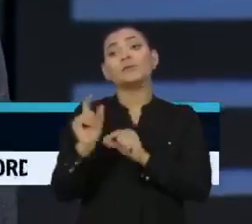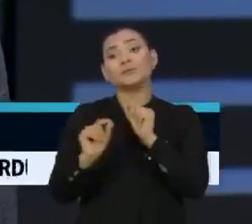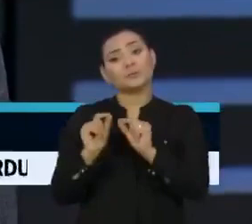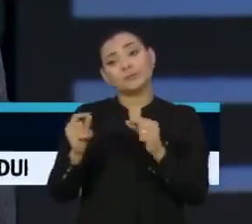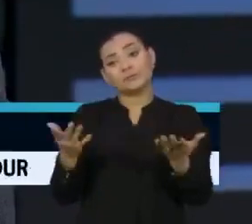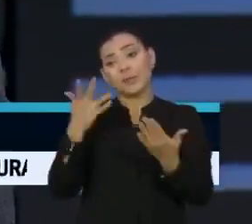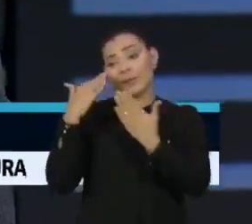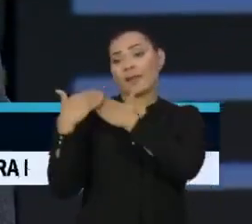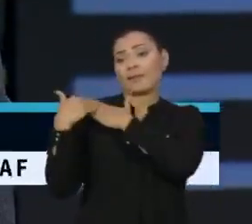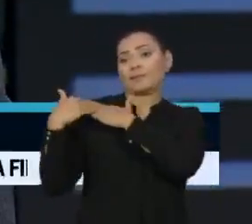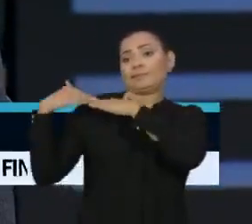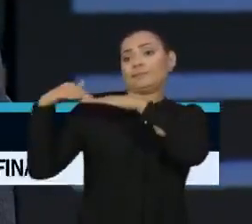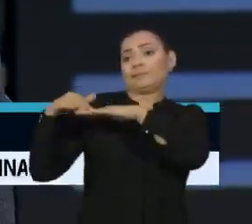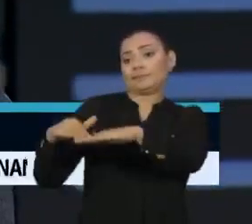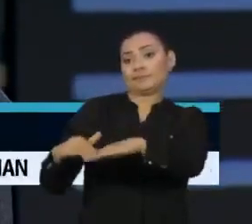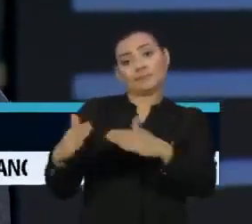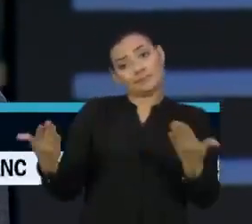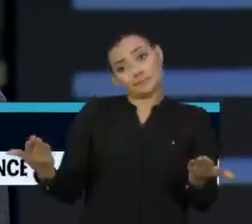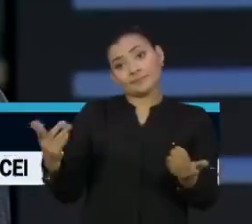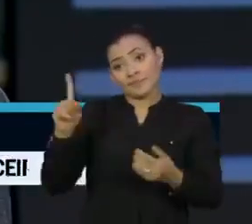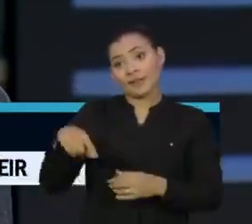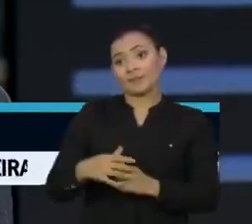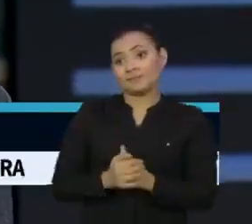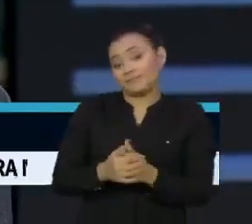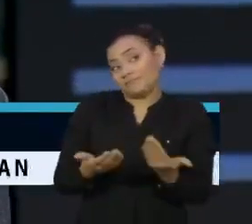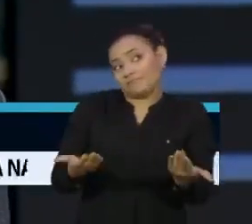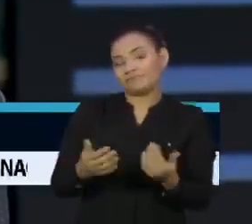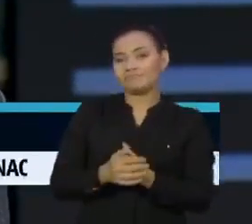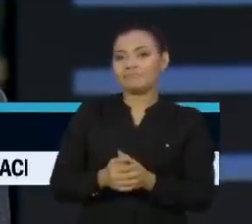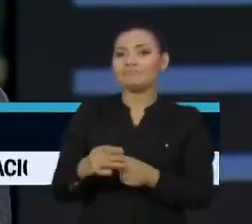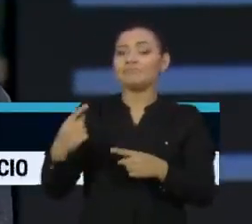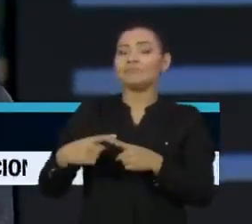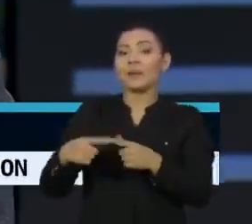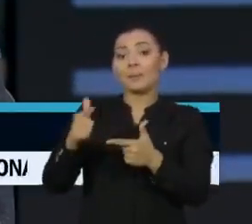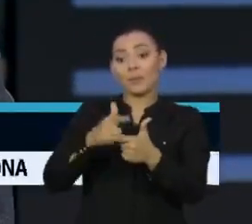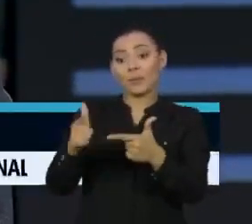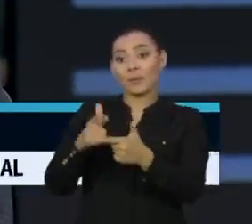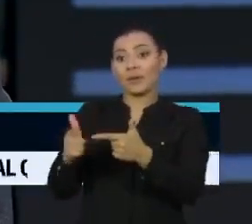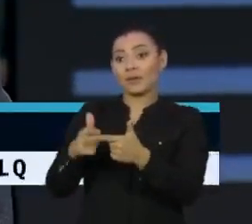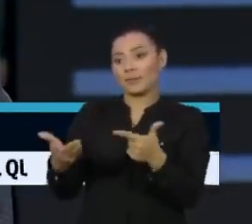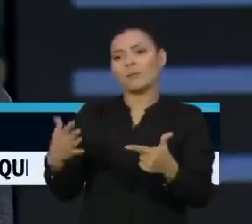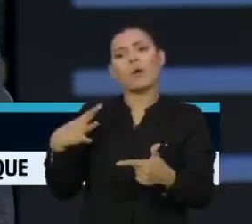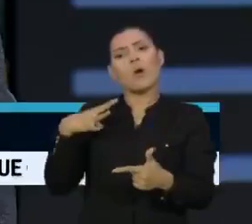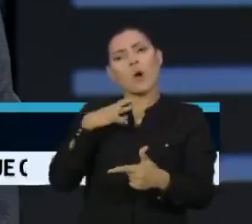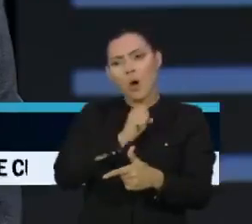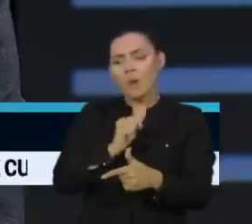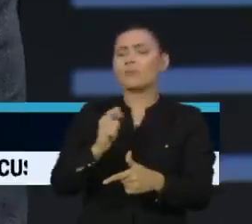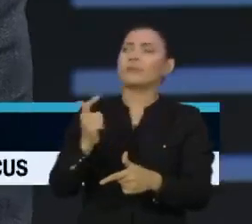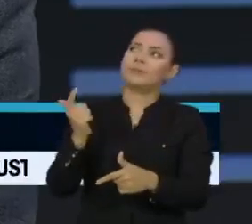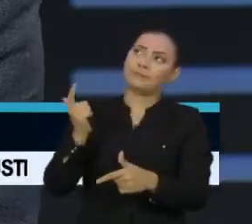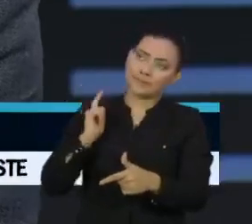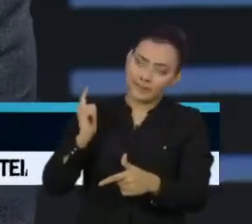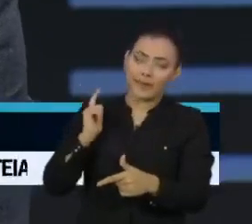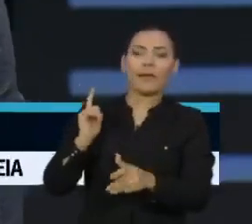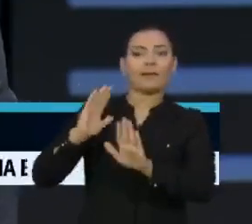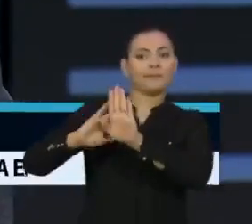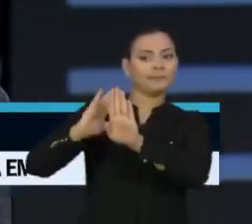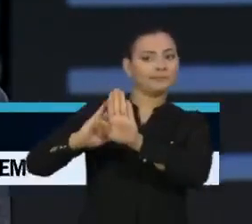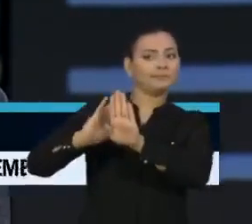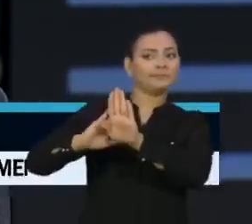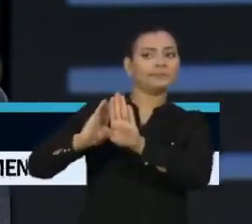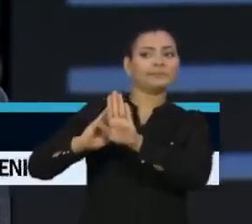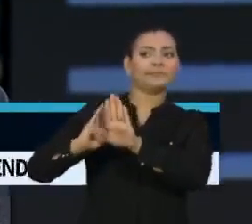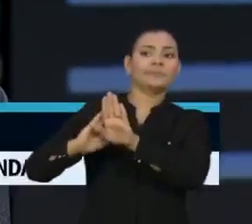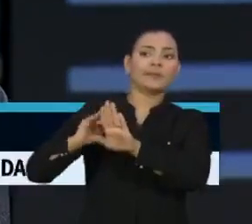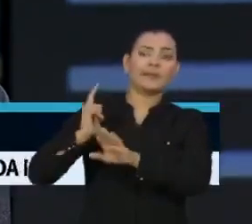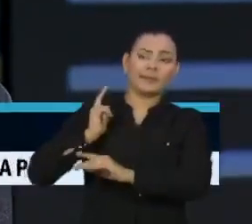transferir a responsabilidade pela condução da crise obviamente a hum a hum a